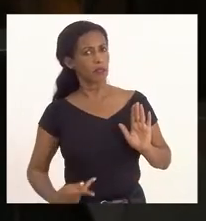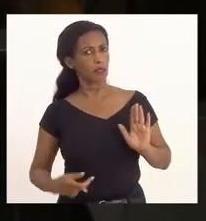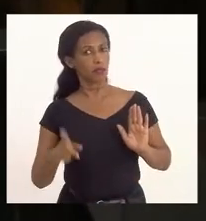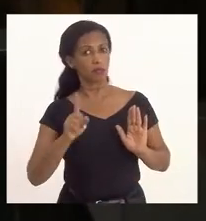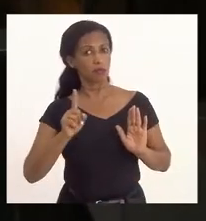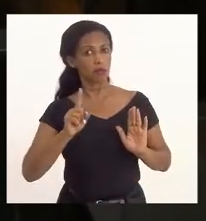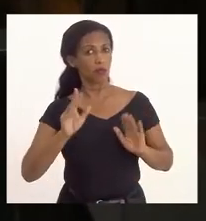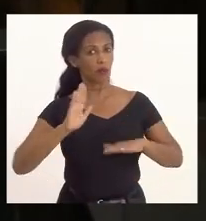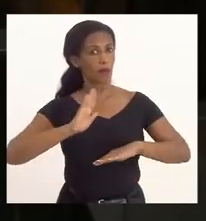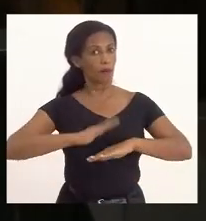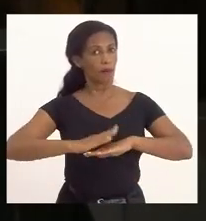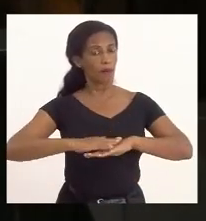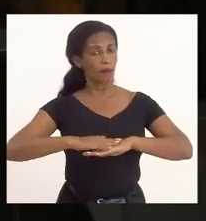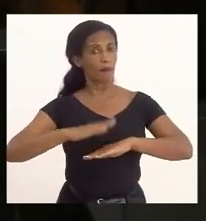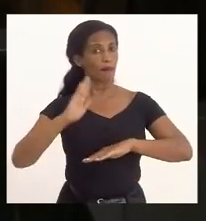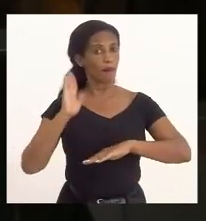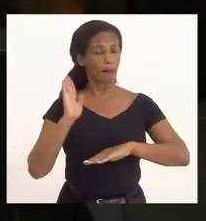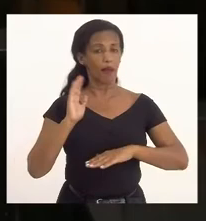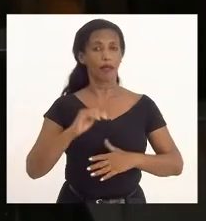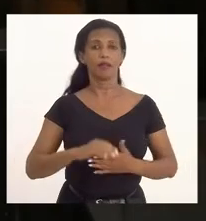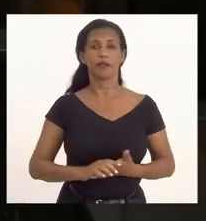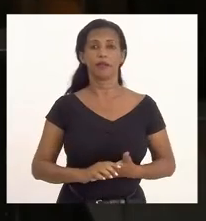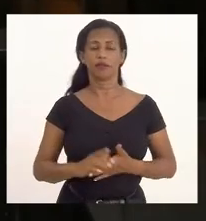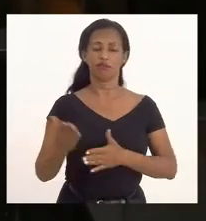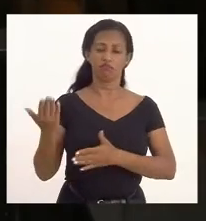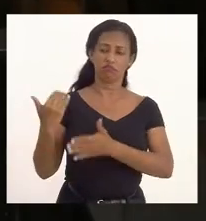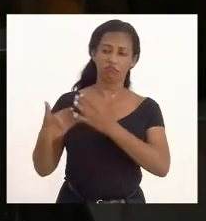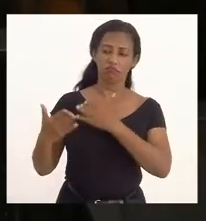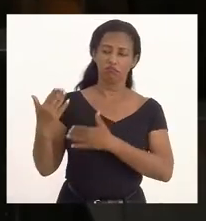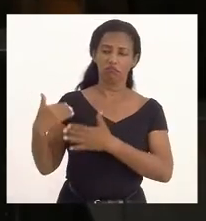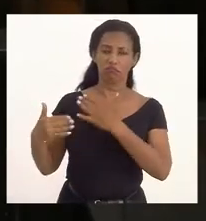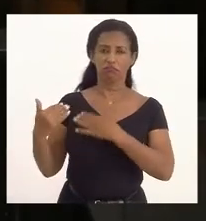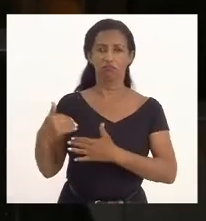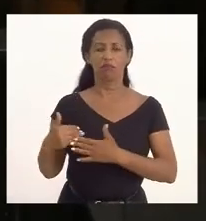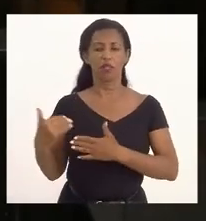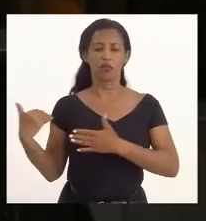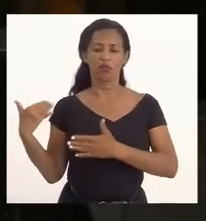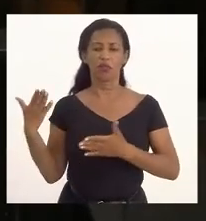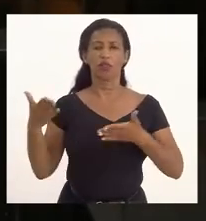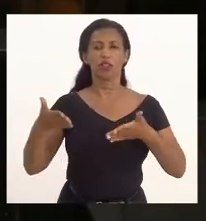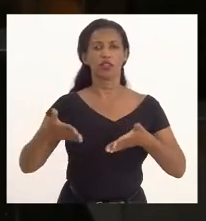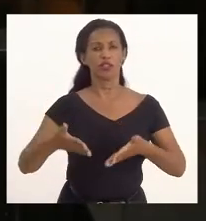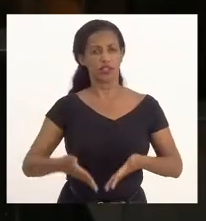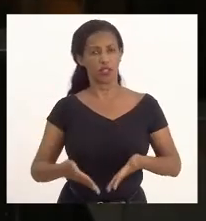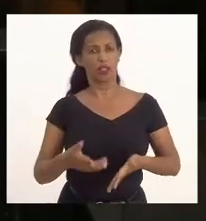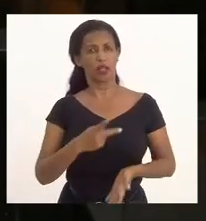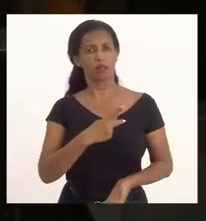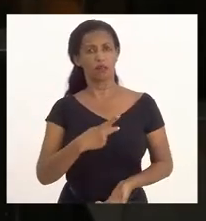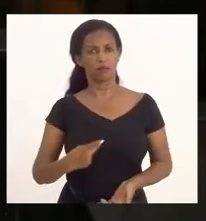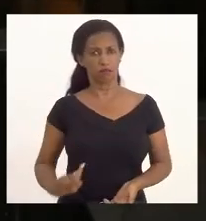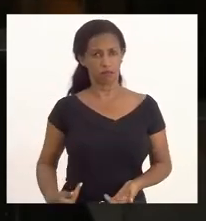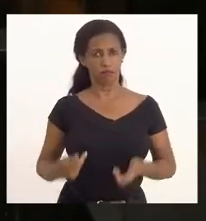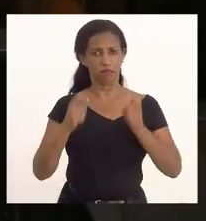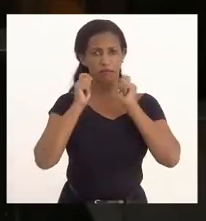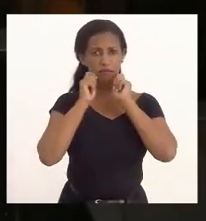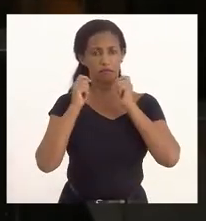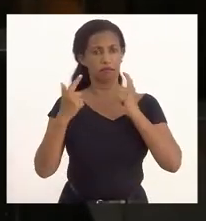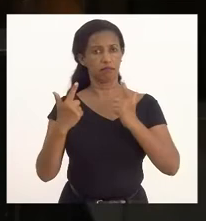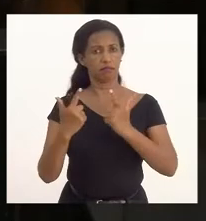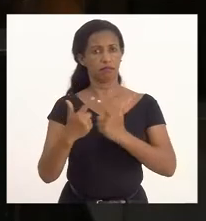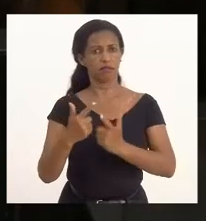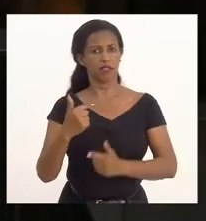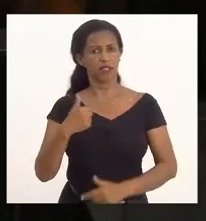também nos mandatos que antecederam a sua chegada à presidência. E eu tive